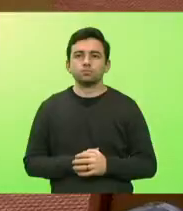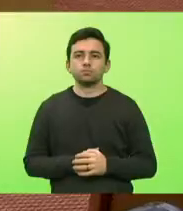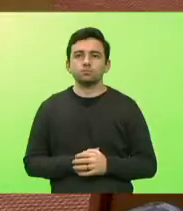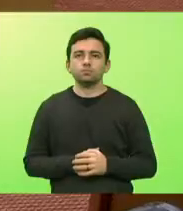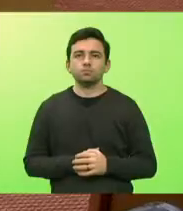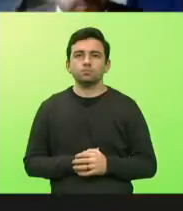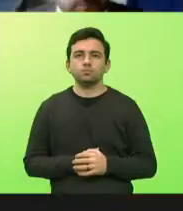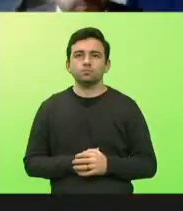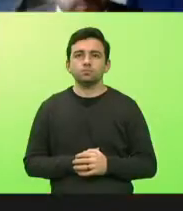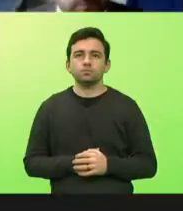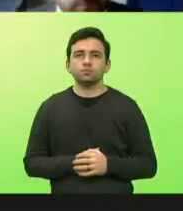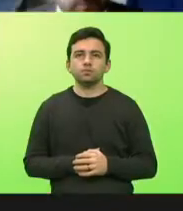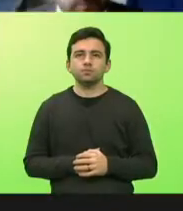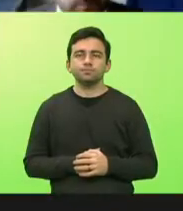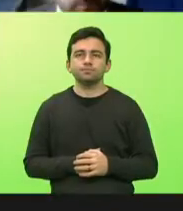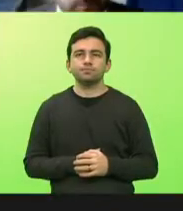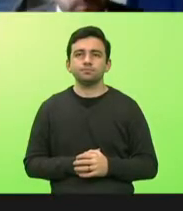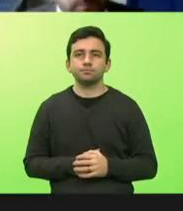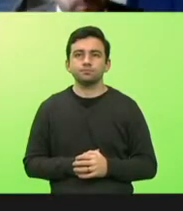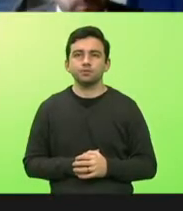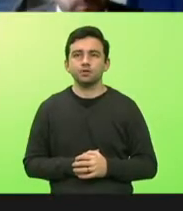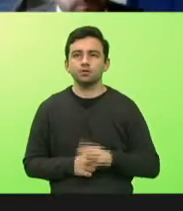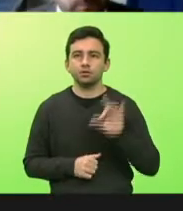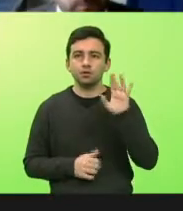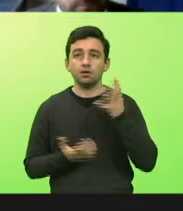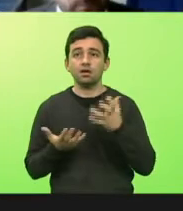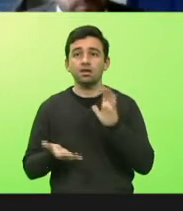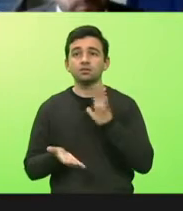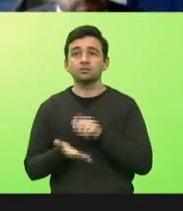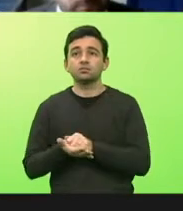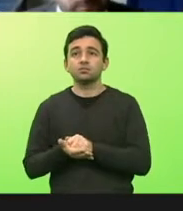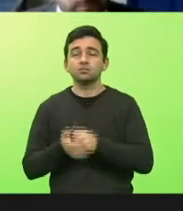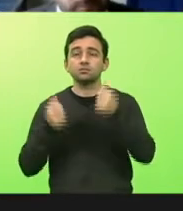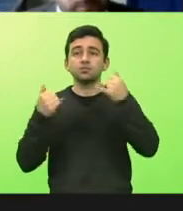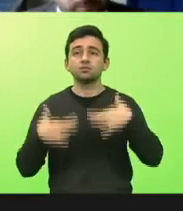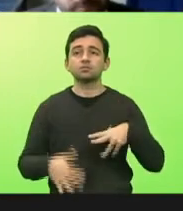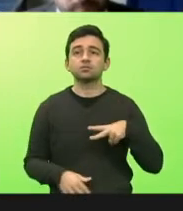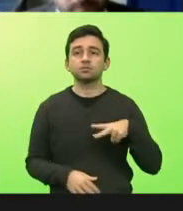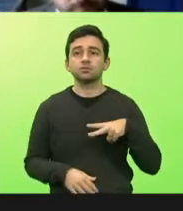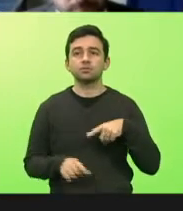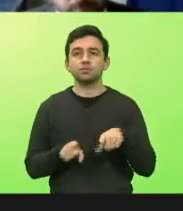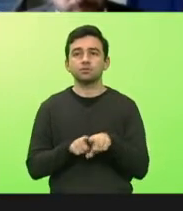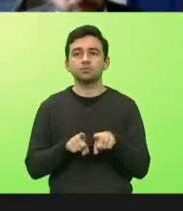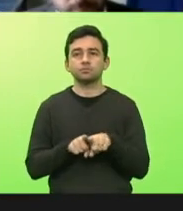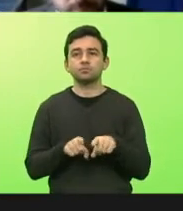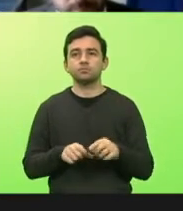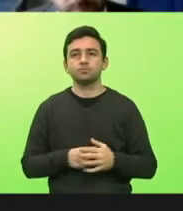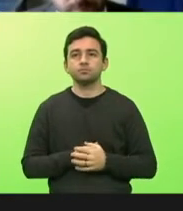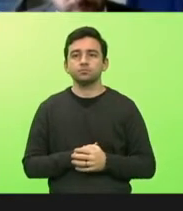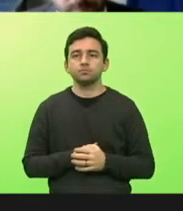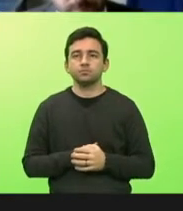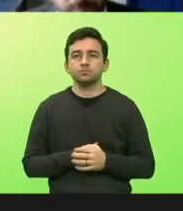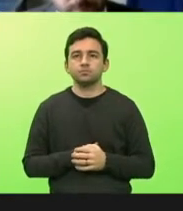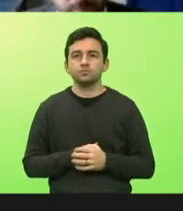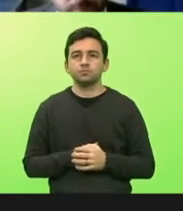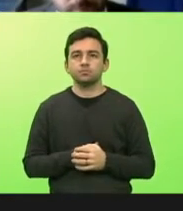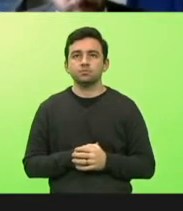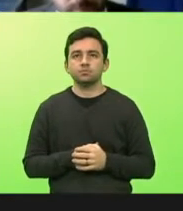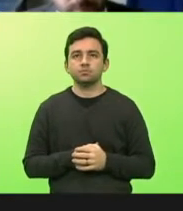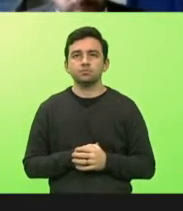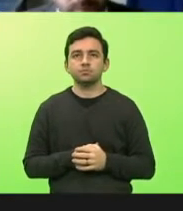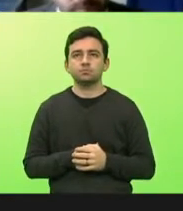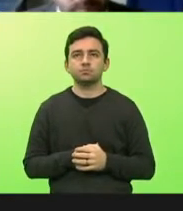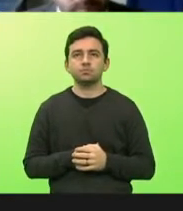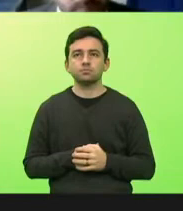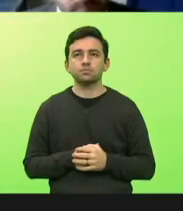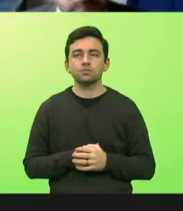Deputado Mauro, pela ordem, só queria me inscrever nas explicações pessoais também. Será inscrito o deputado Maurício Scudillac, com